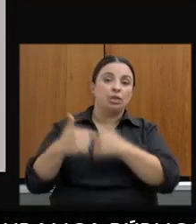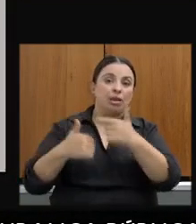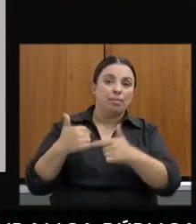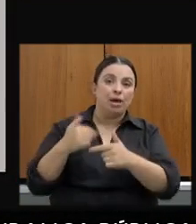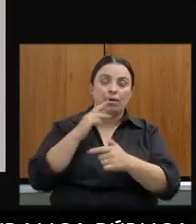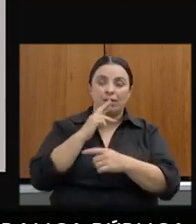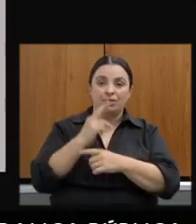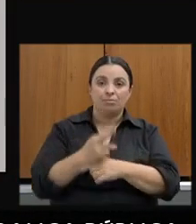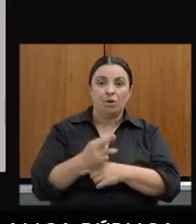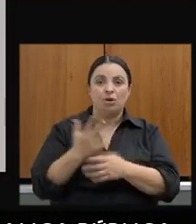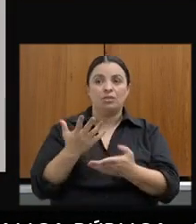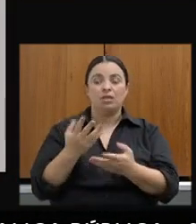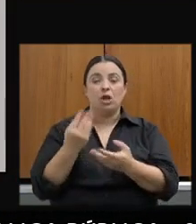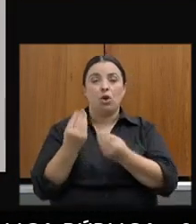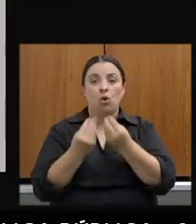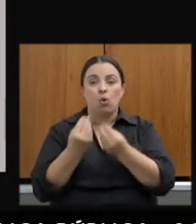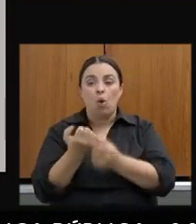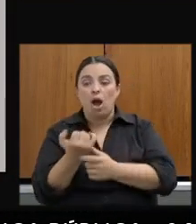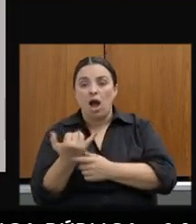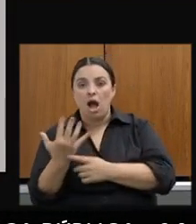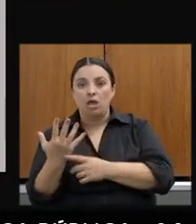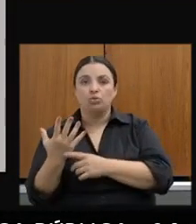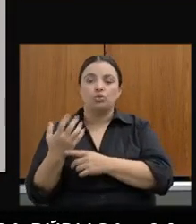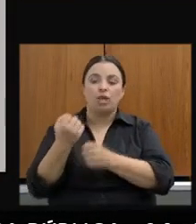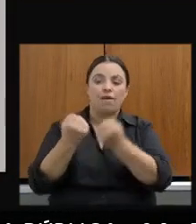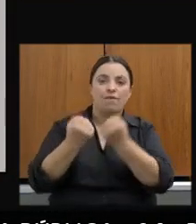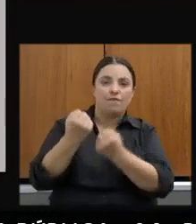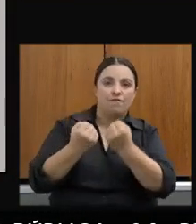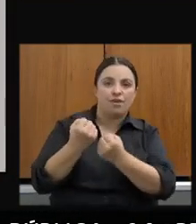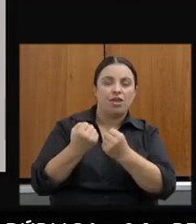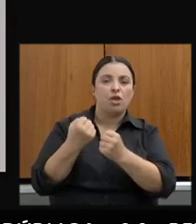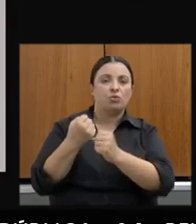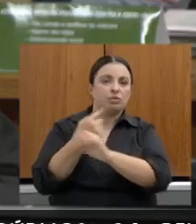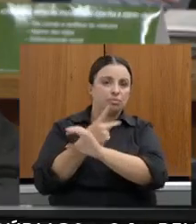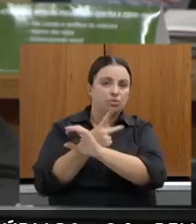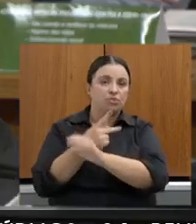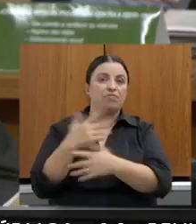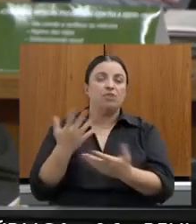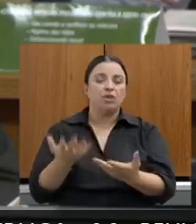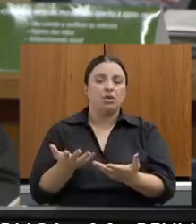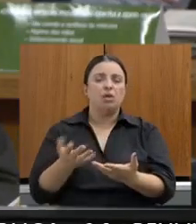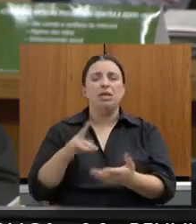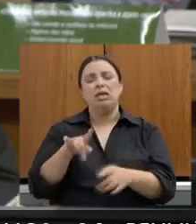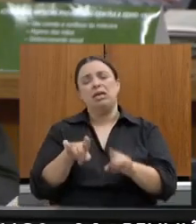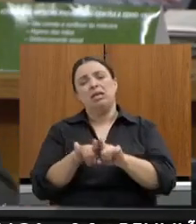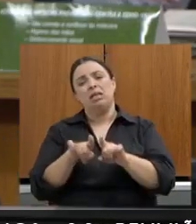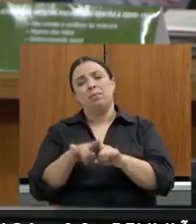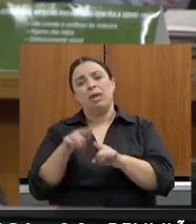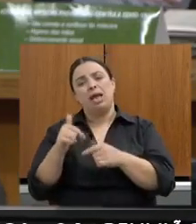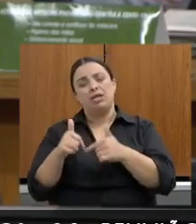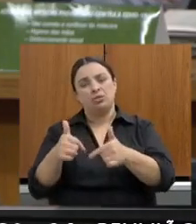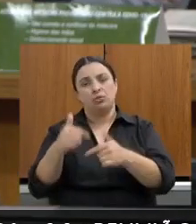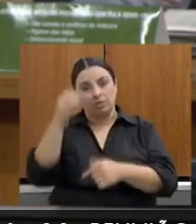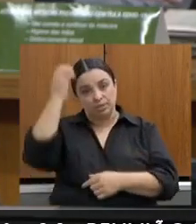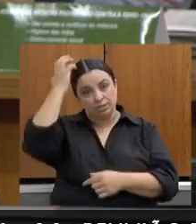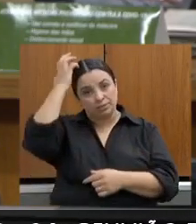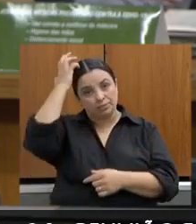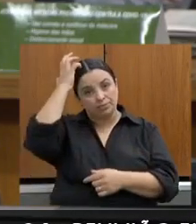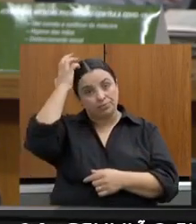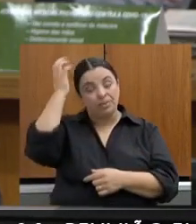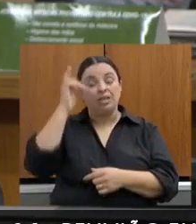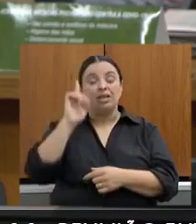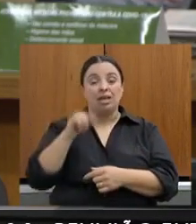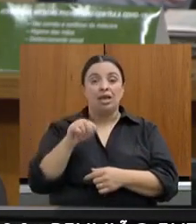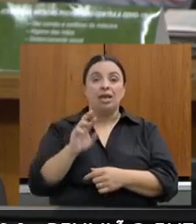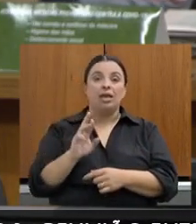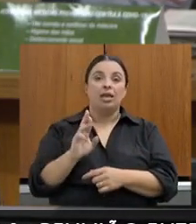distribuição de pessoas e também operações Então são reuniões aí que eu